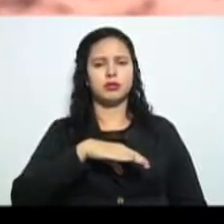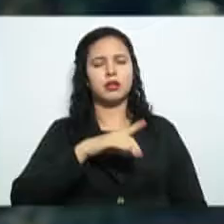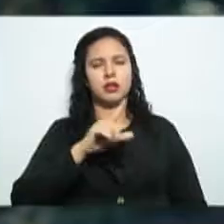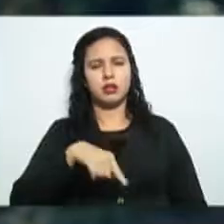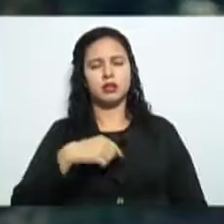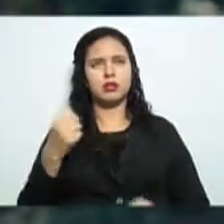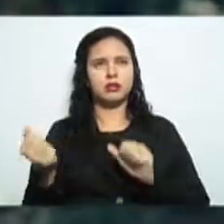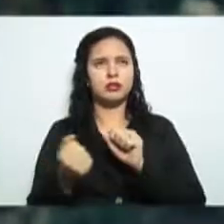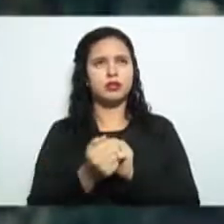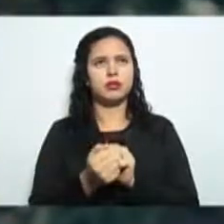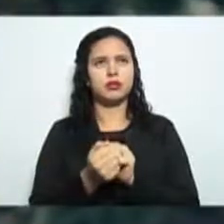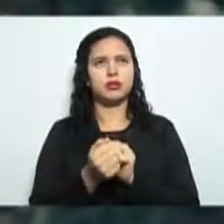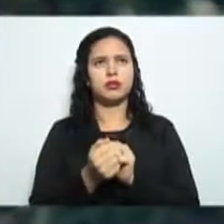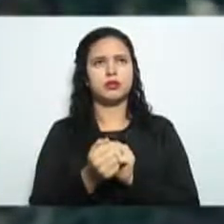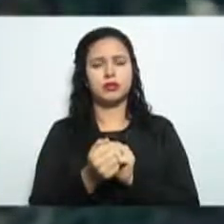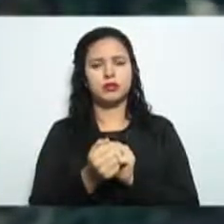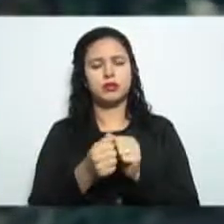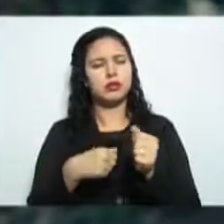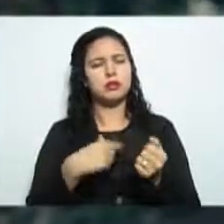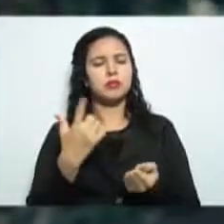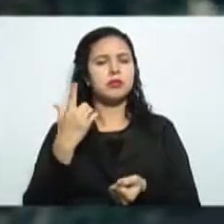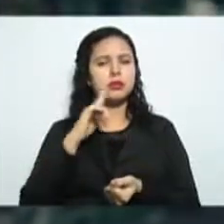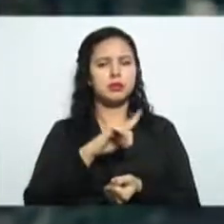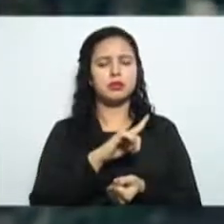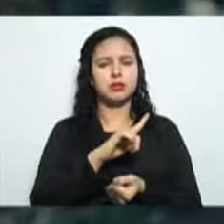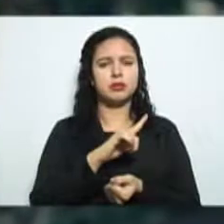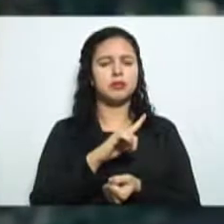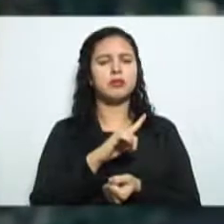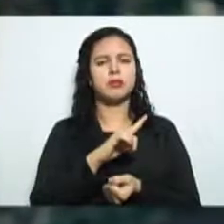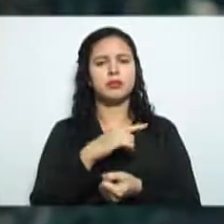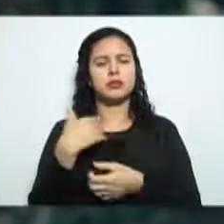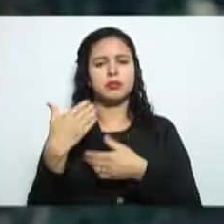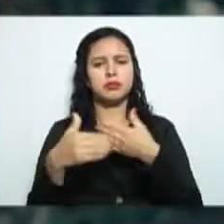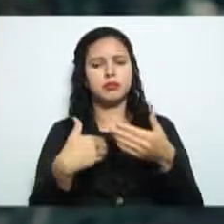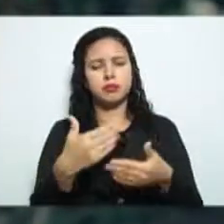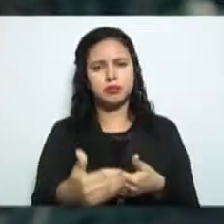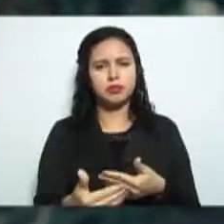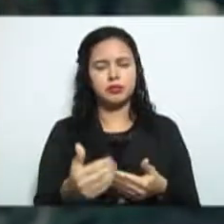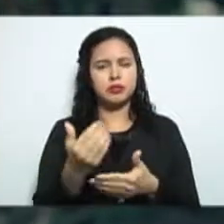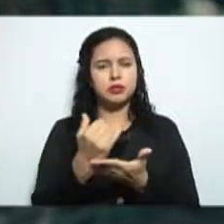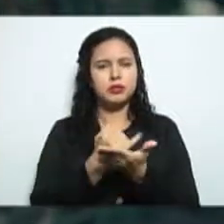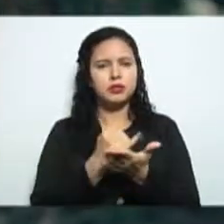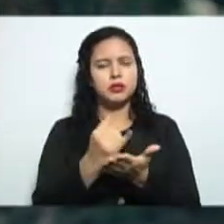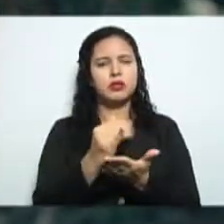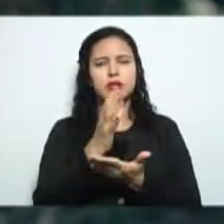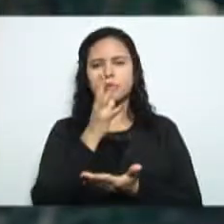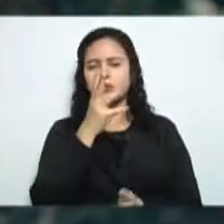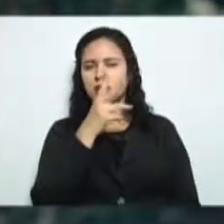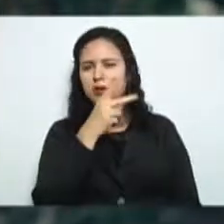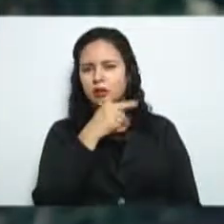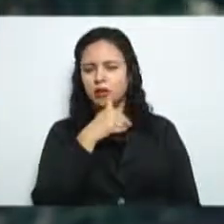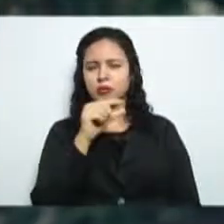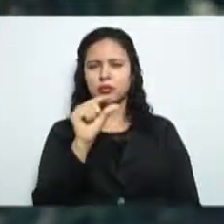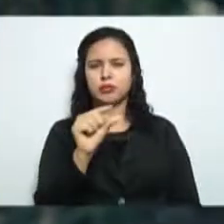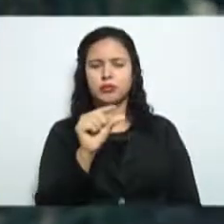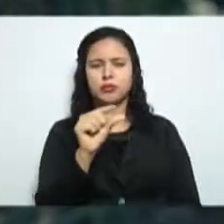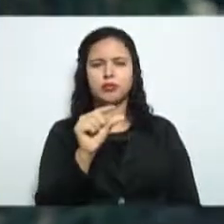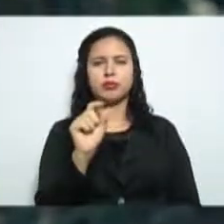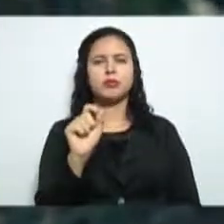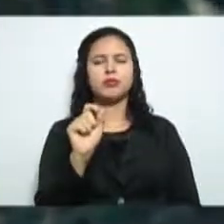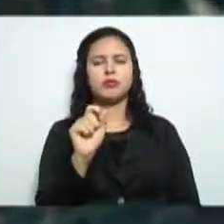dela. Me adequei, me adaptei, tranquilo. O processo, logo no início, demorava um pouco até